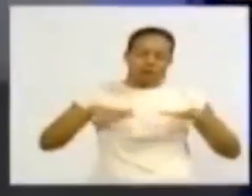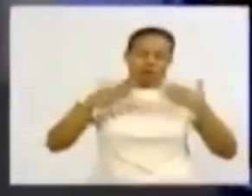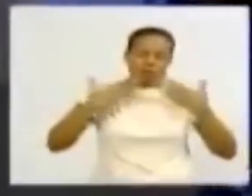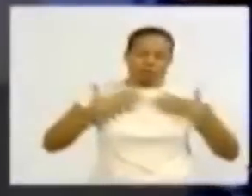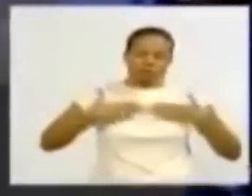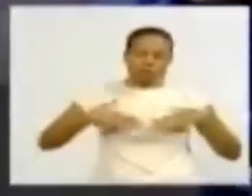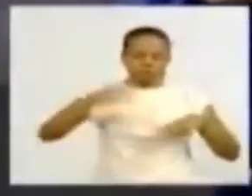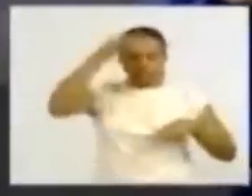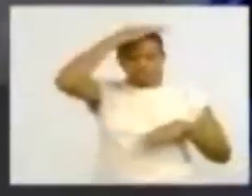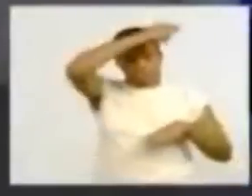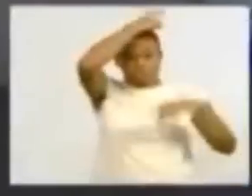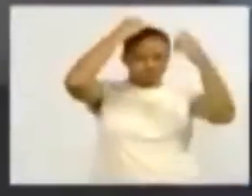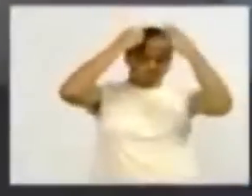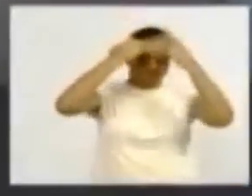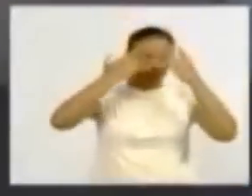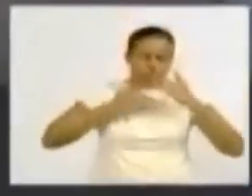para que Ele me prepare